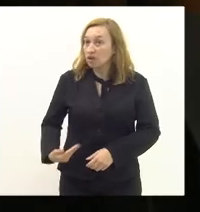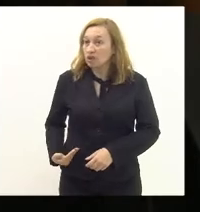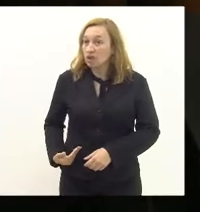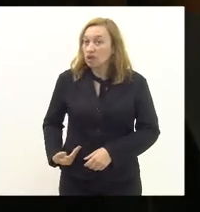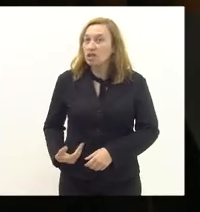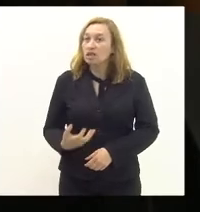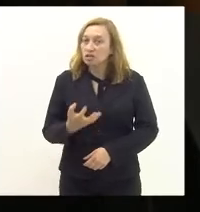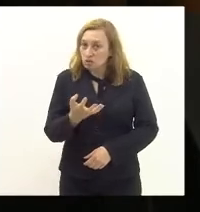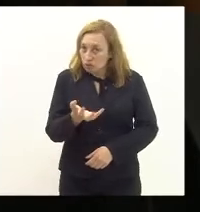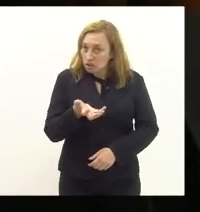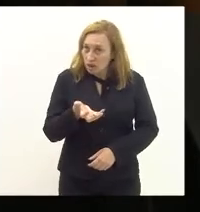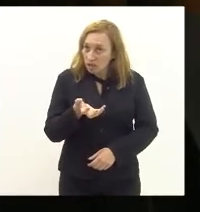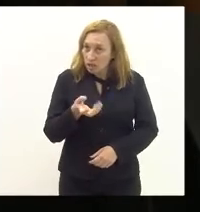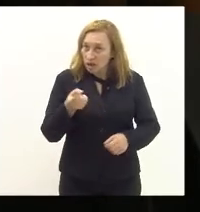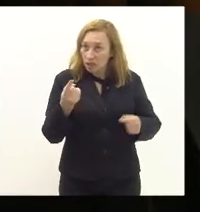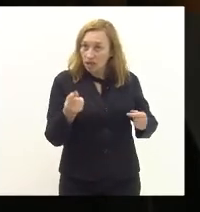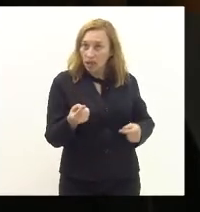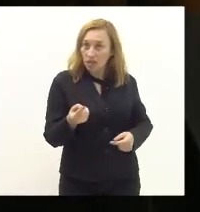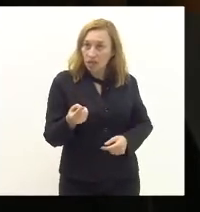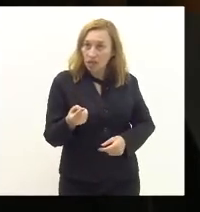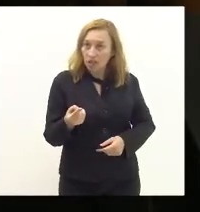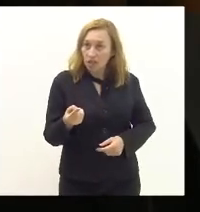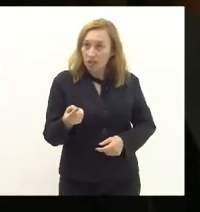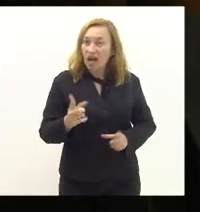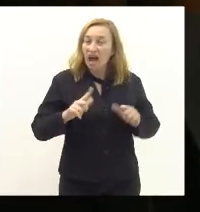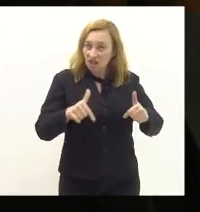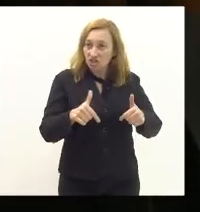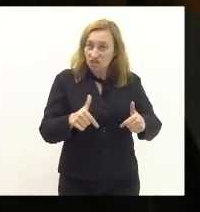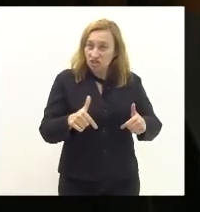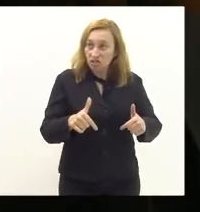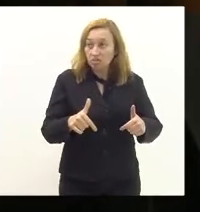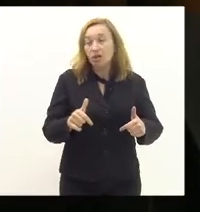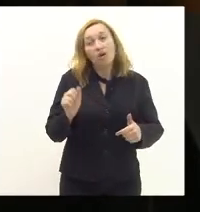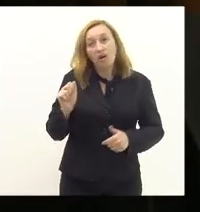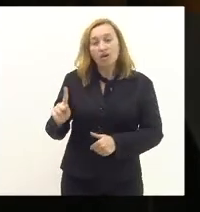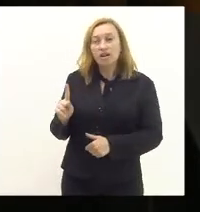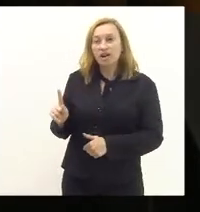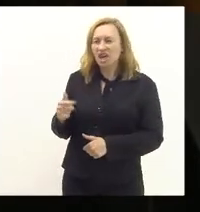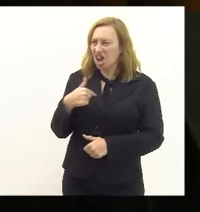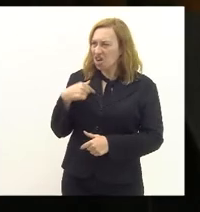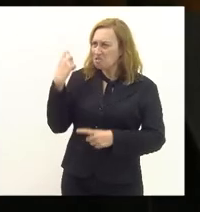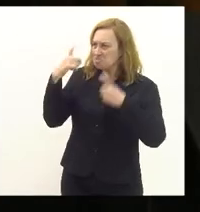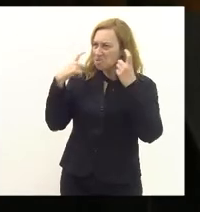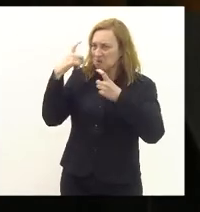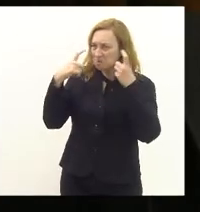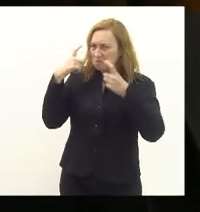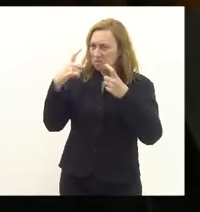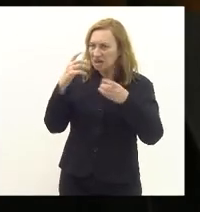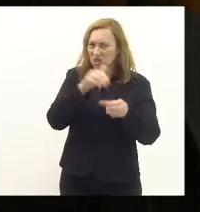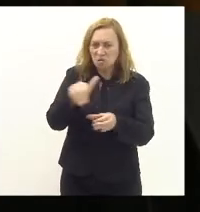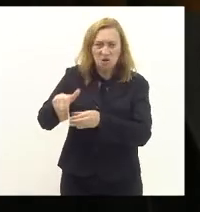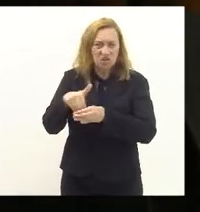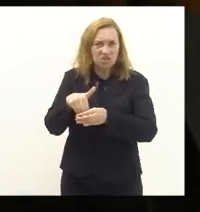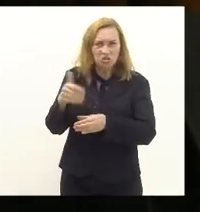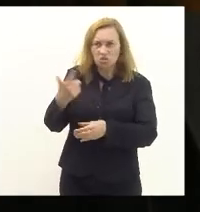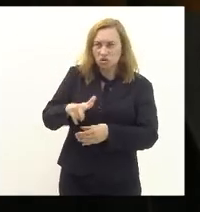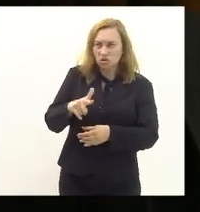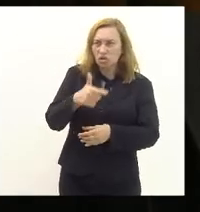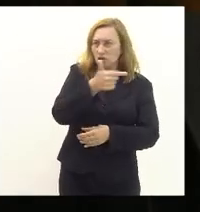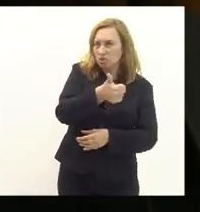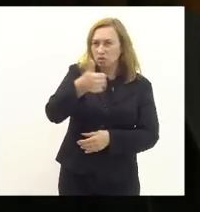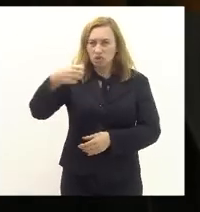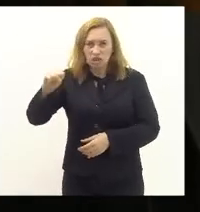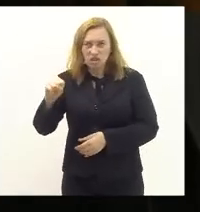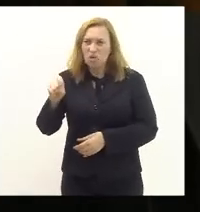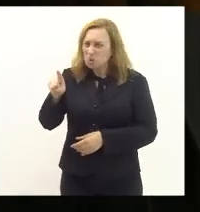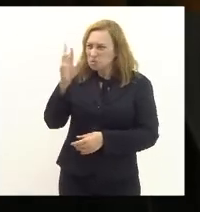um embate, vai encontrar. Não estou preocupada com reeleição. Em 2018, o